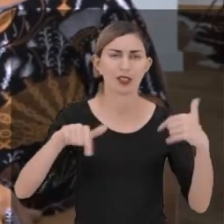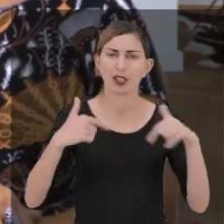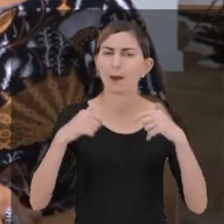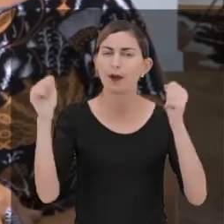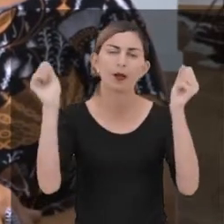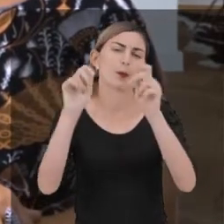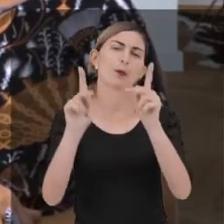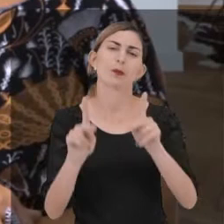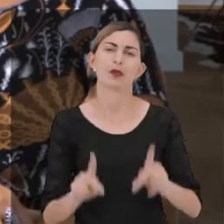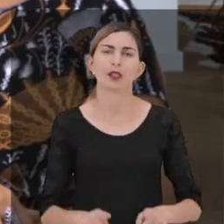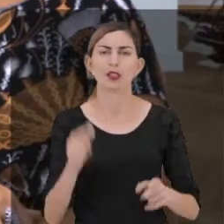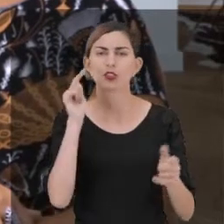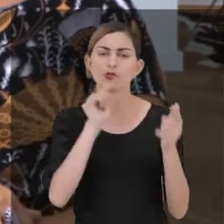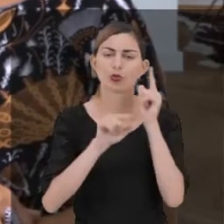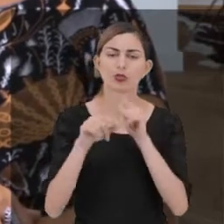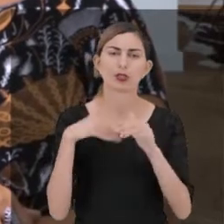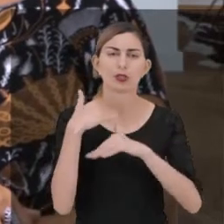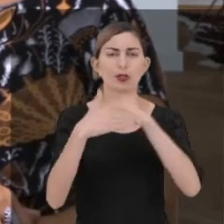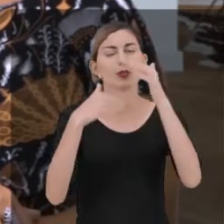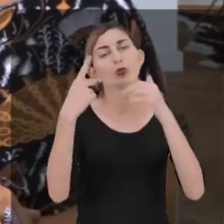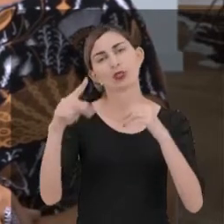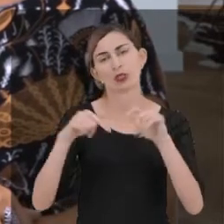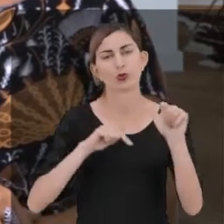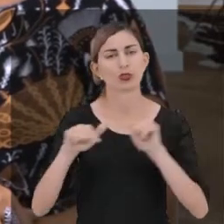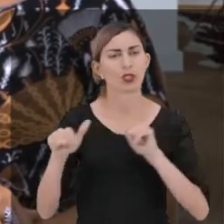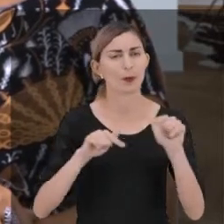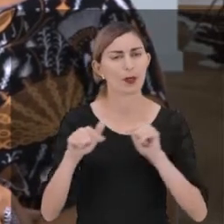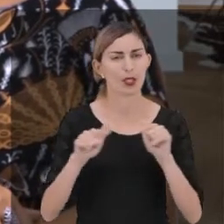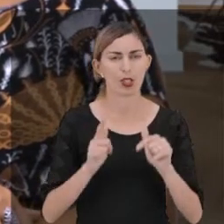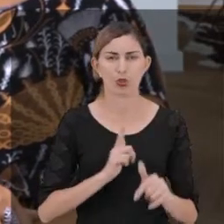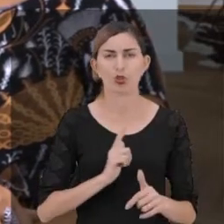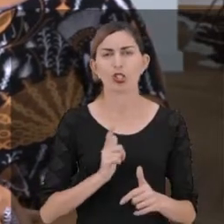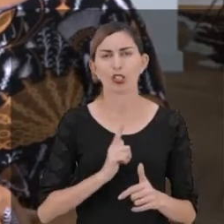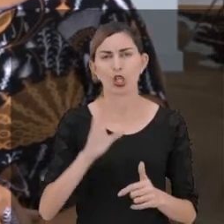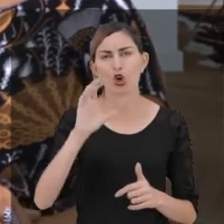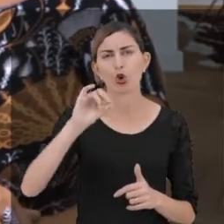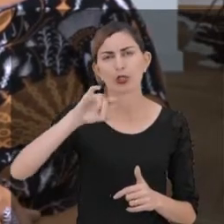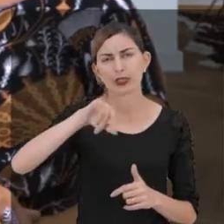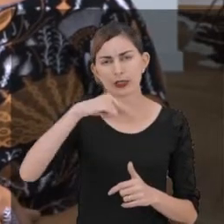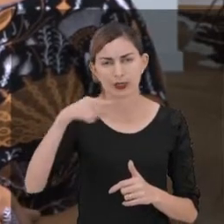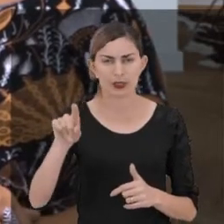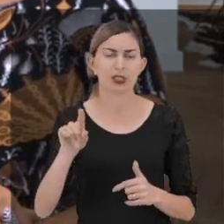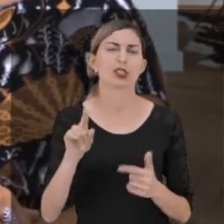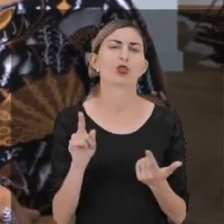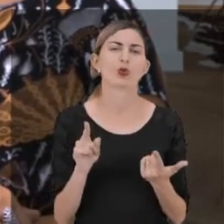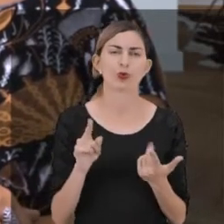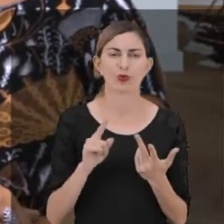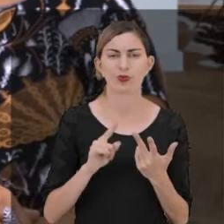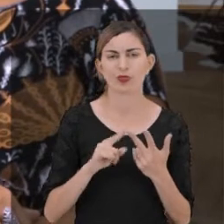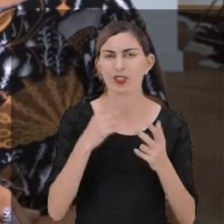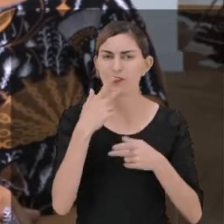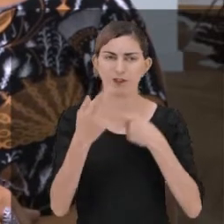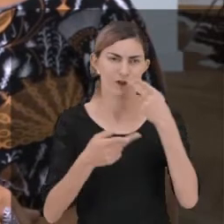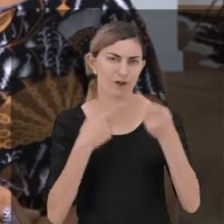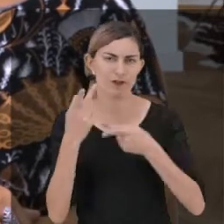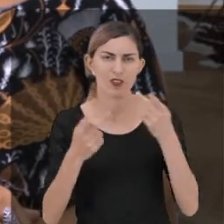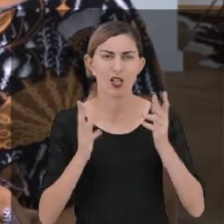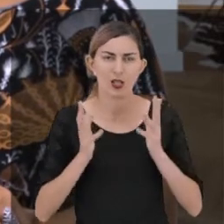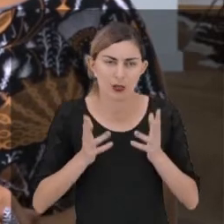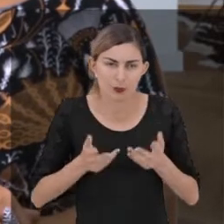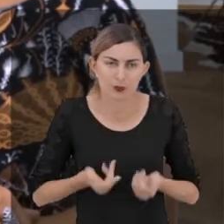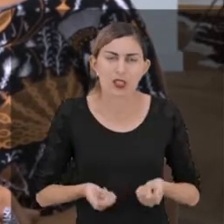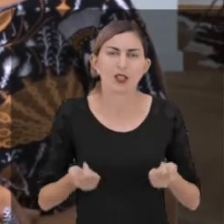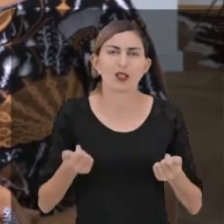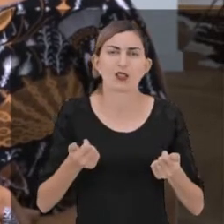em paz, que ele consiga desenvolver bem o seu trabalho, que ele tenha condições, quando Maslow fala das condições